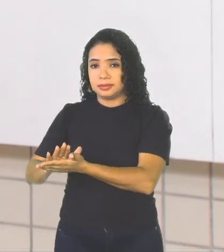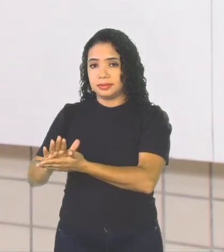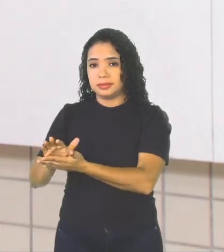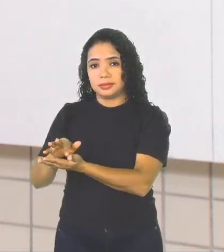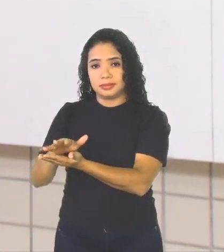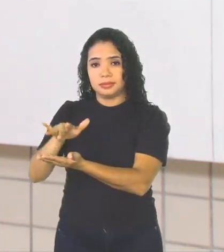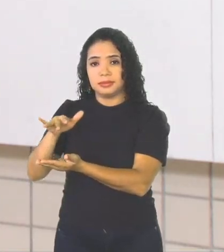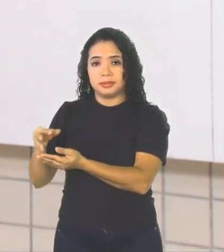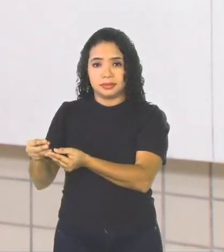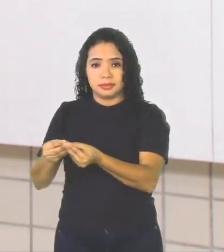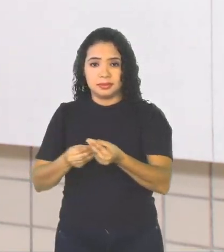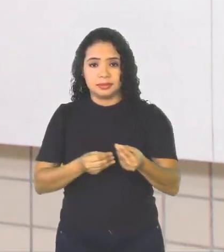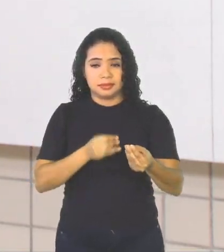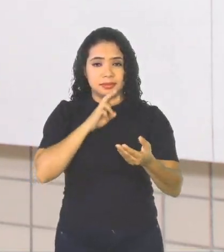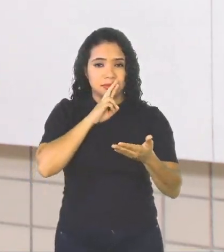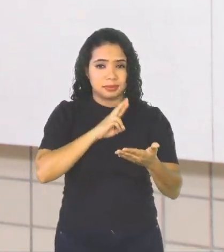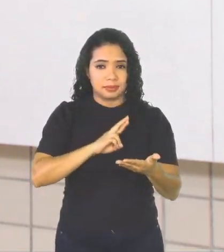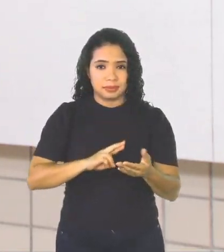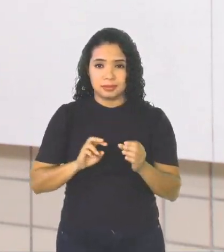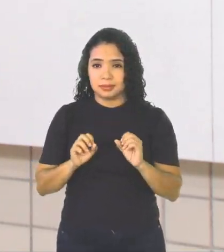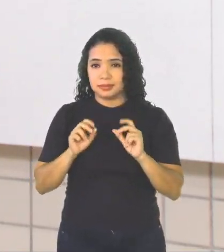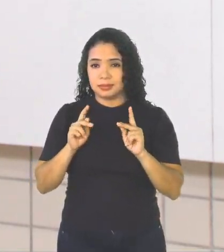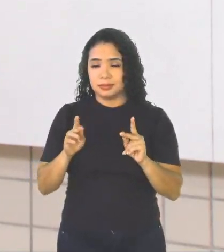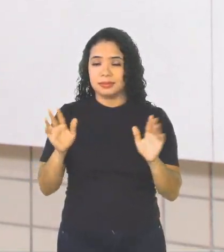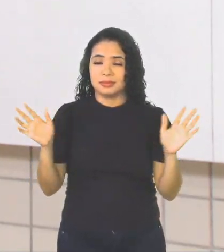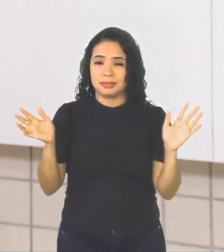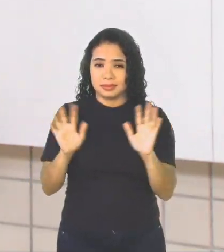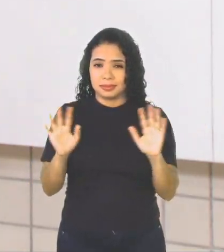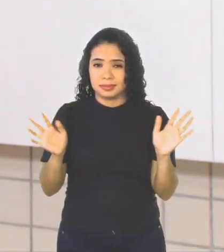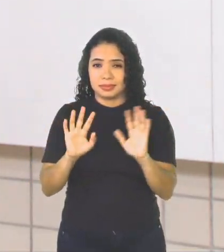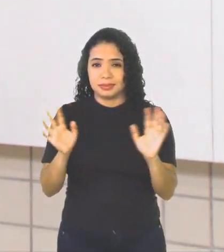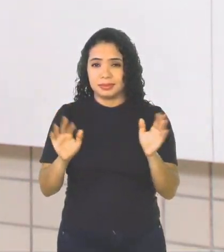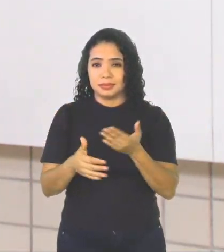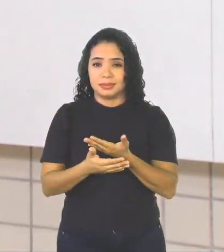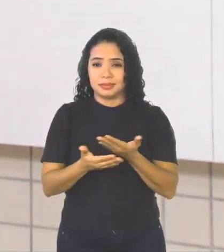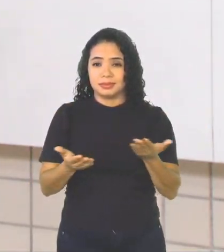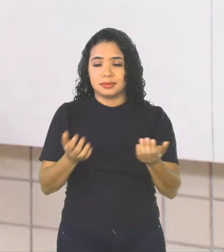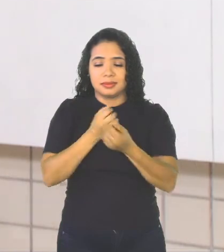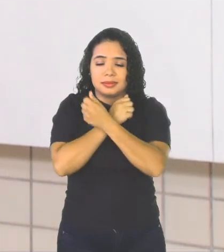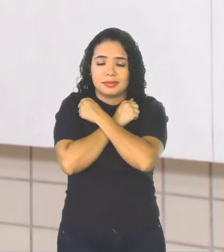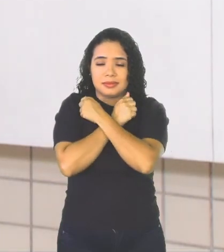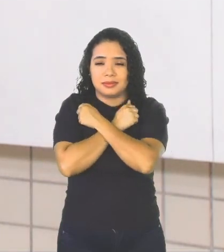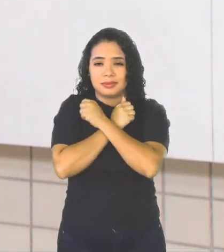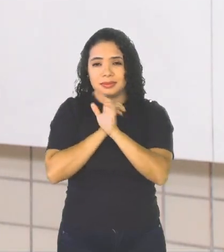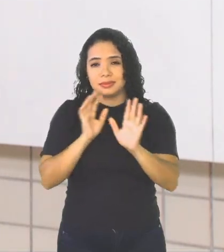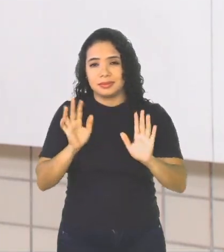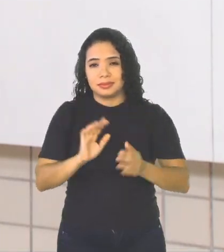pela sua escola, ok? Eu me despeço de vocês e um grande abraço.